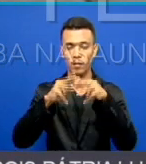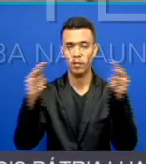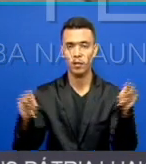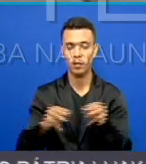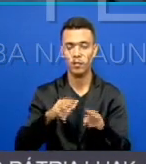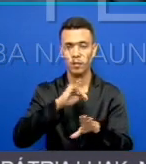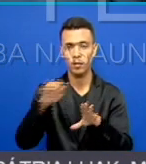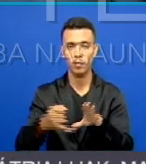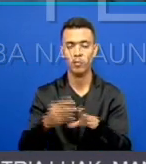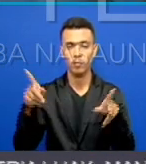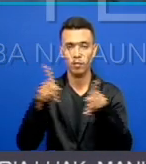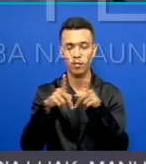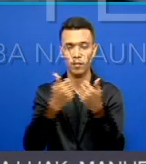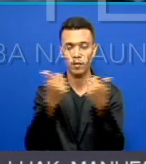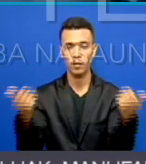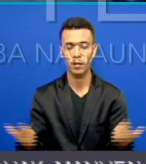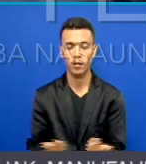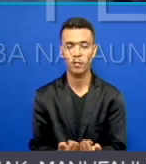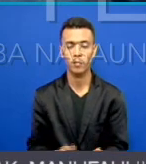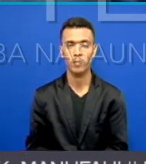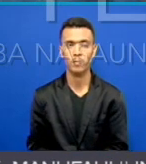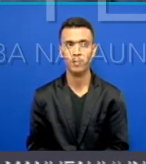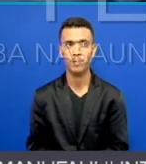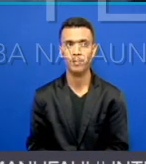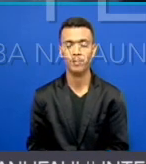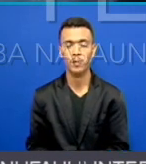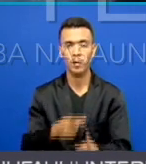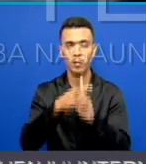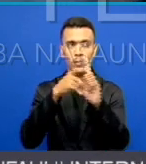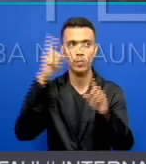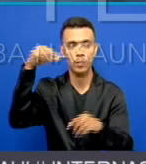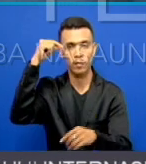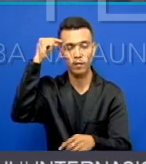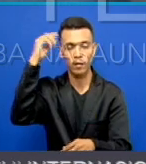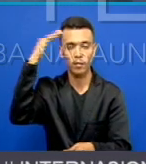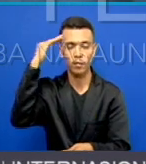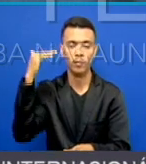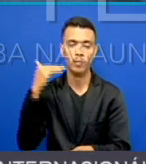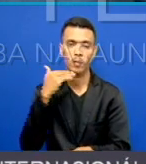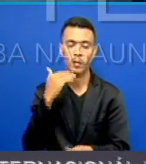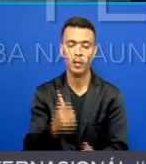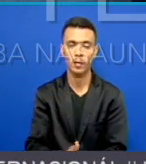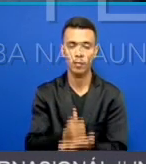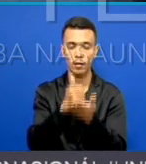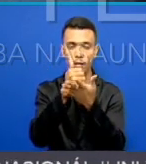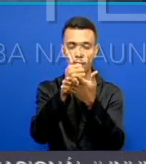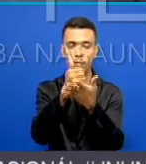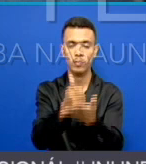administrativo. Utiliza NE, tato a Rússia. Governo Korea, nini apoio da nini, ida ha força